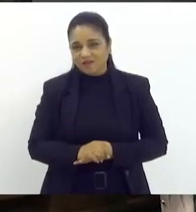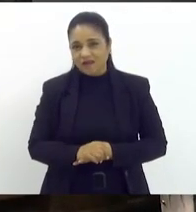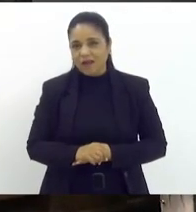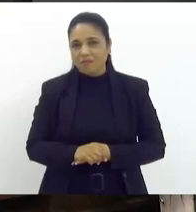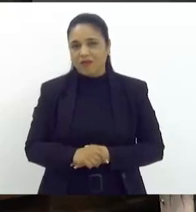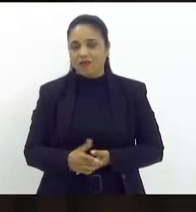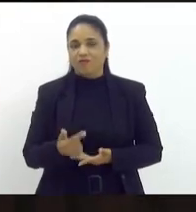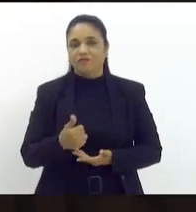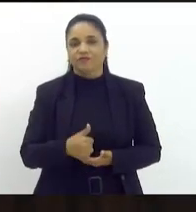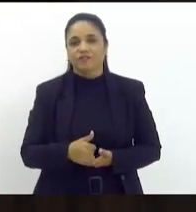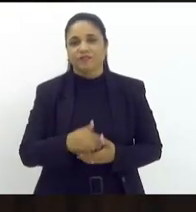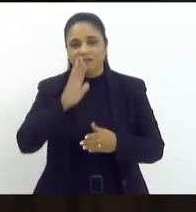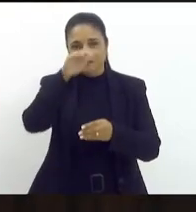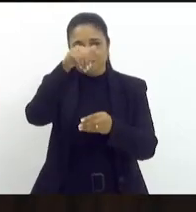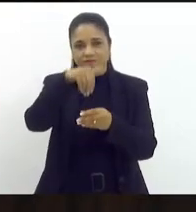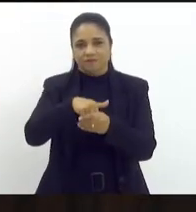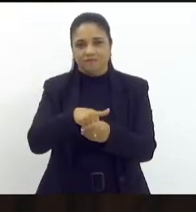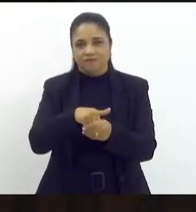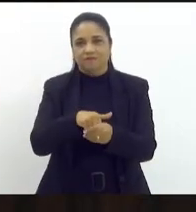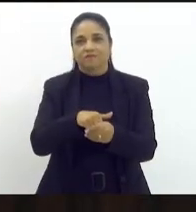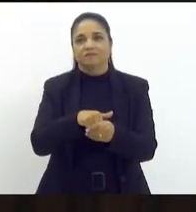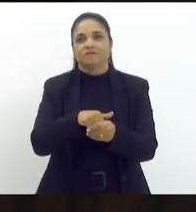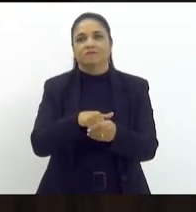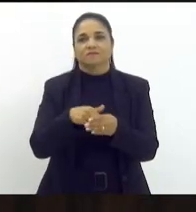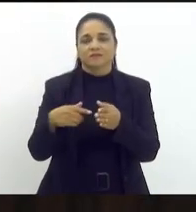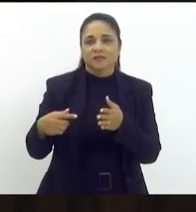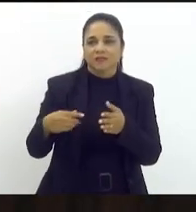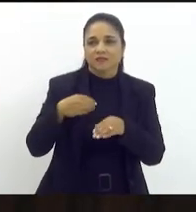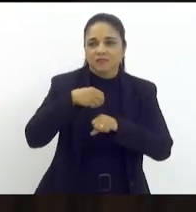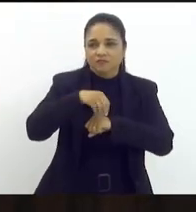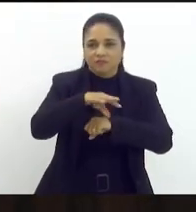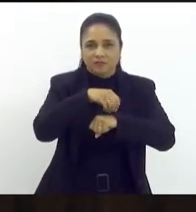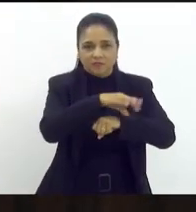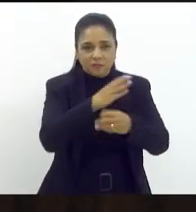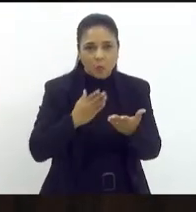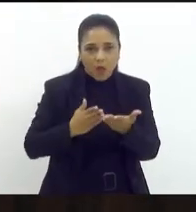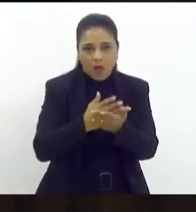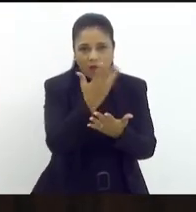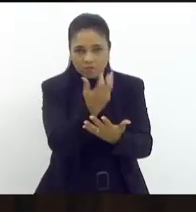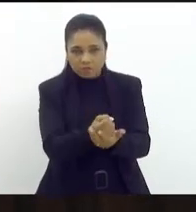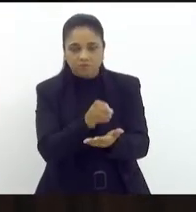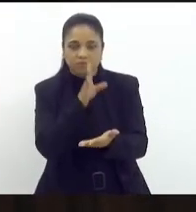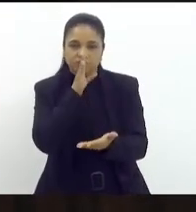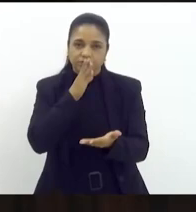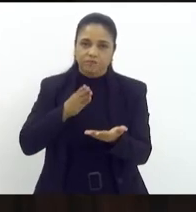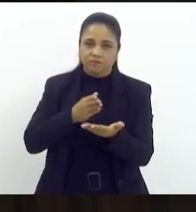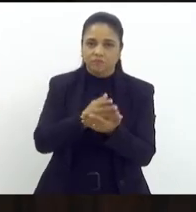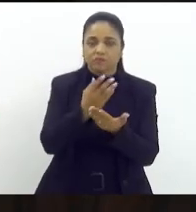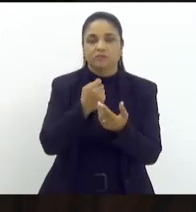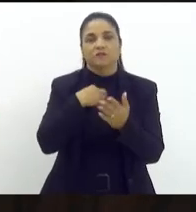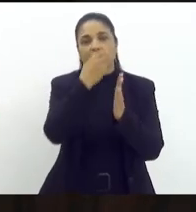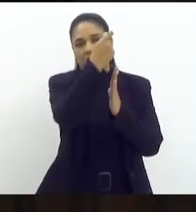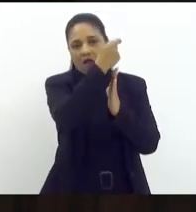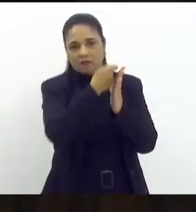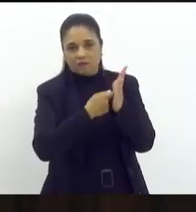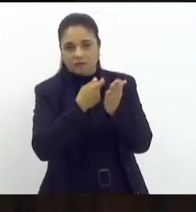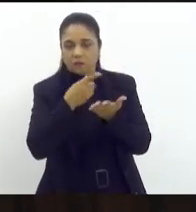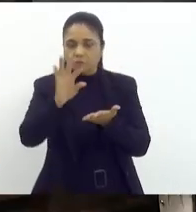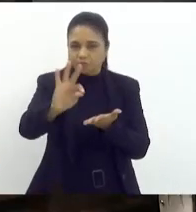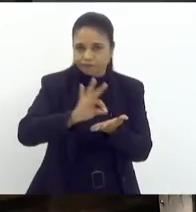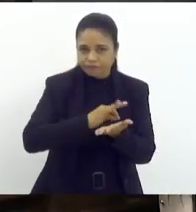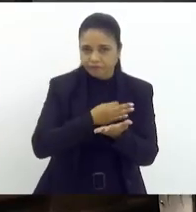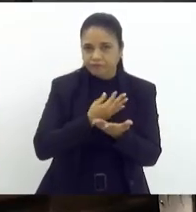em votação a indicação acimada senhores estão aprovado vai a redação final